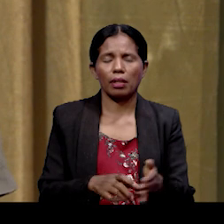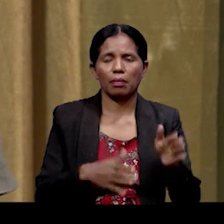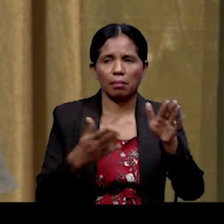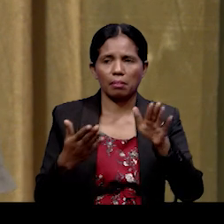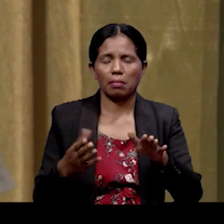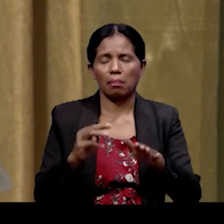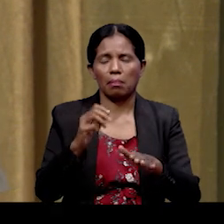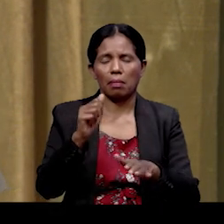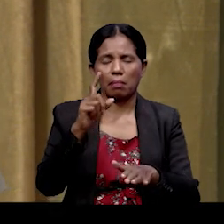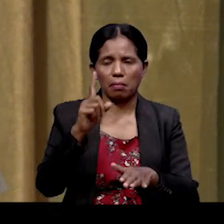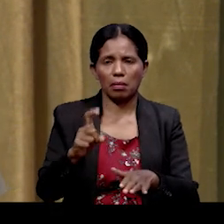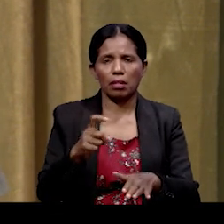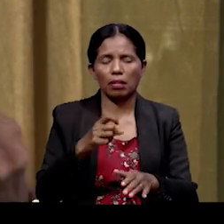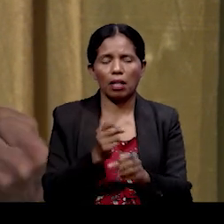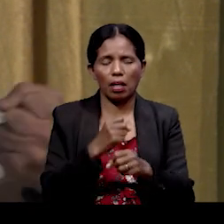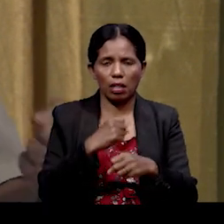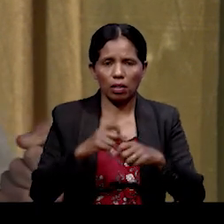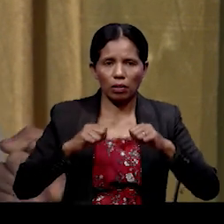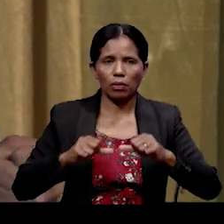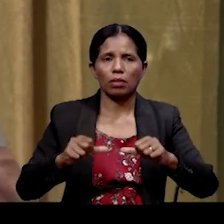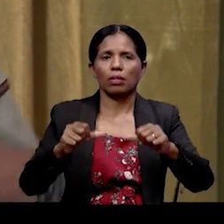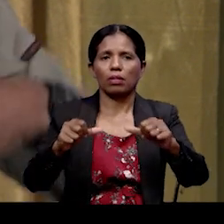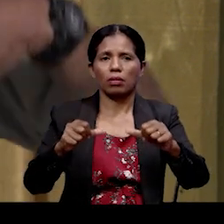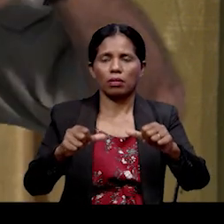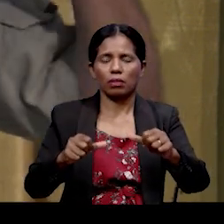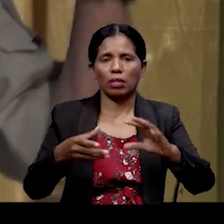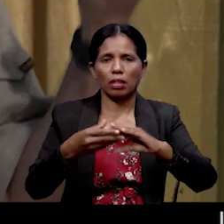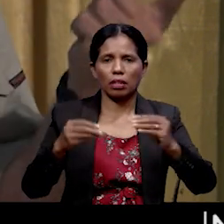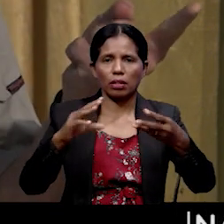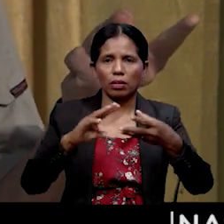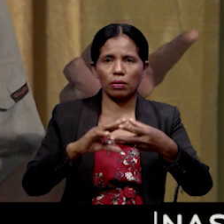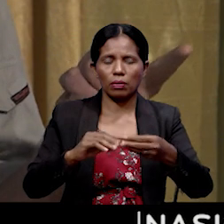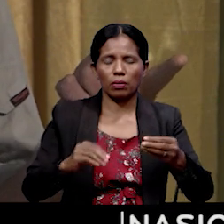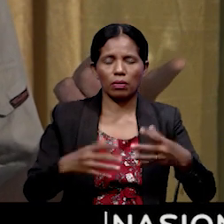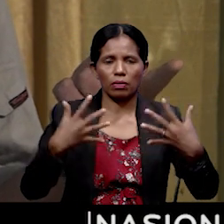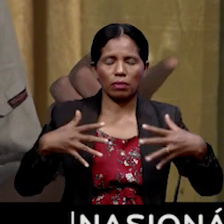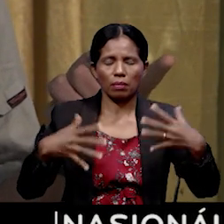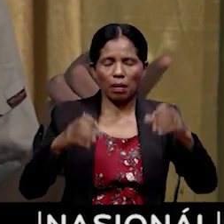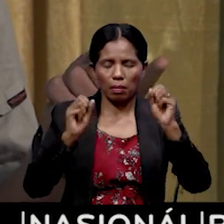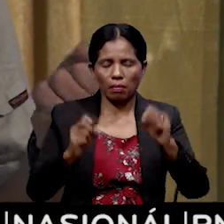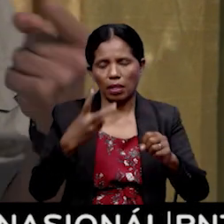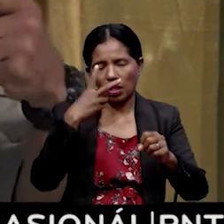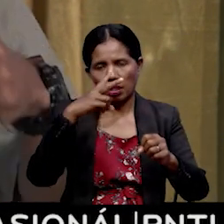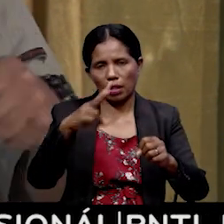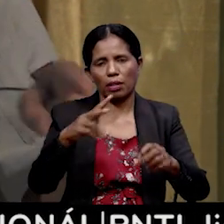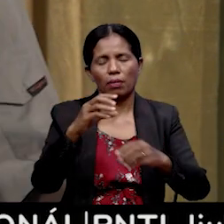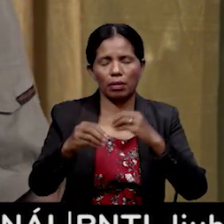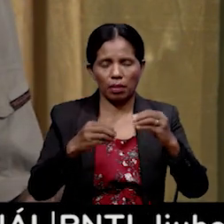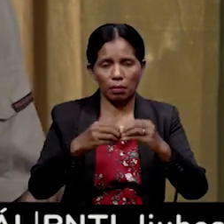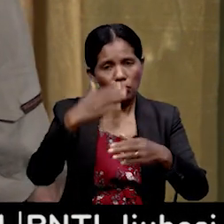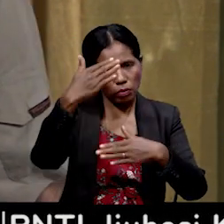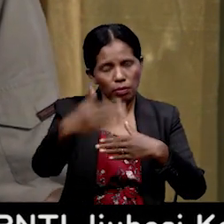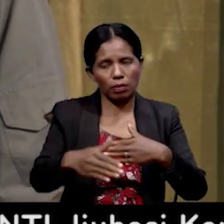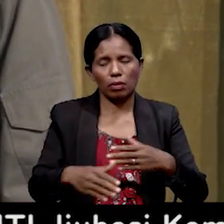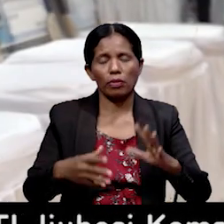halo documentário nebe continua preserva ho di storia funu bele conta tuir bazeração tuir mai ho filmaze nebe